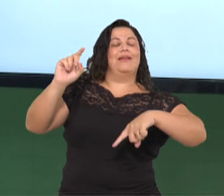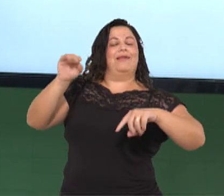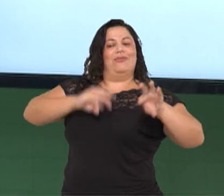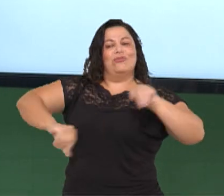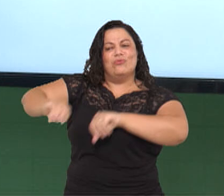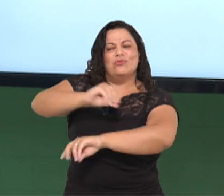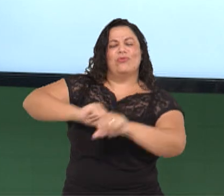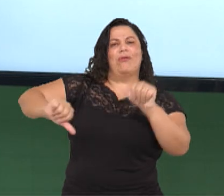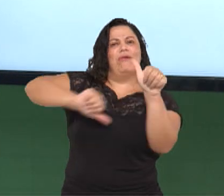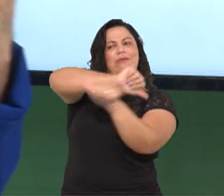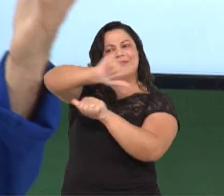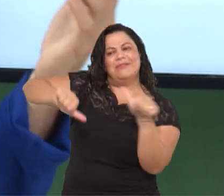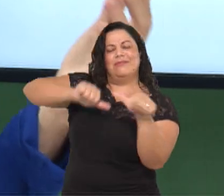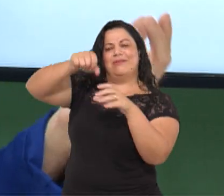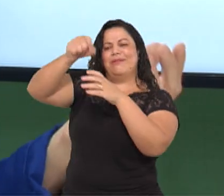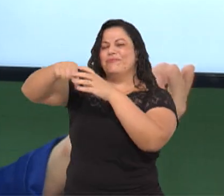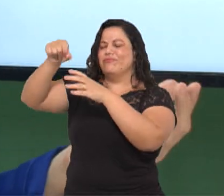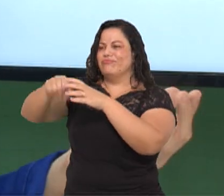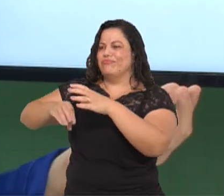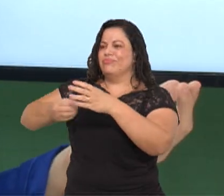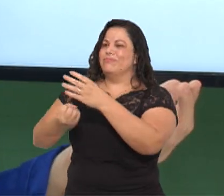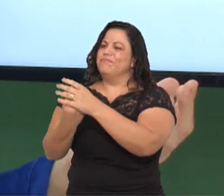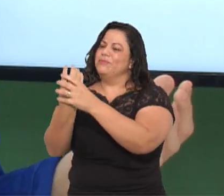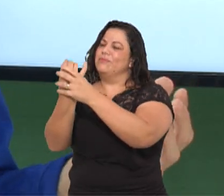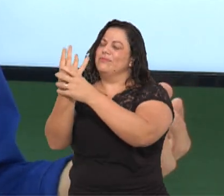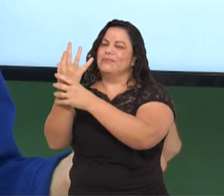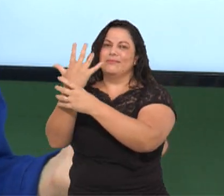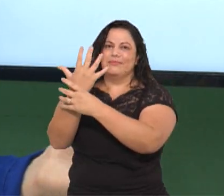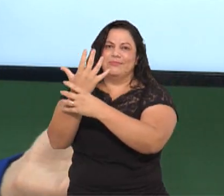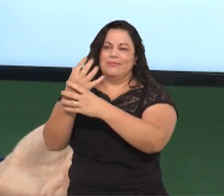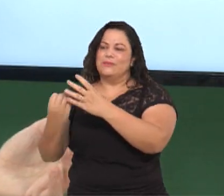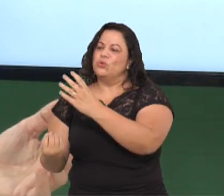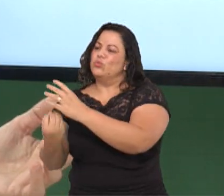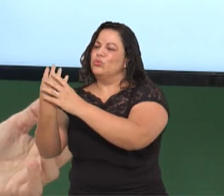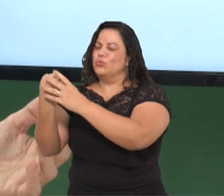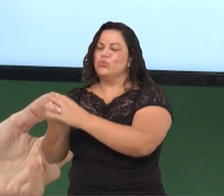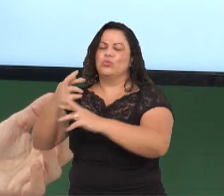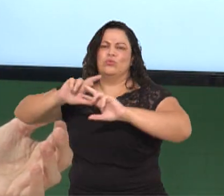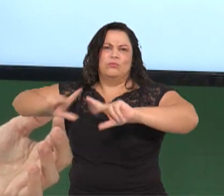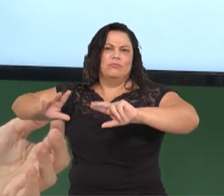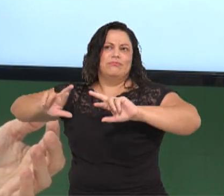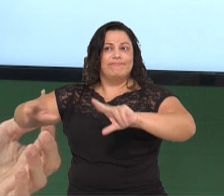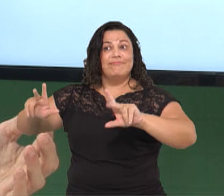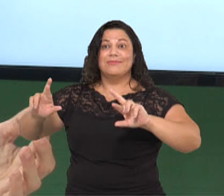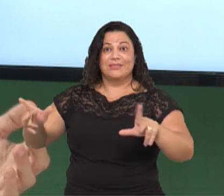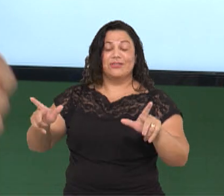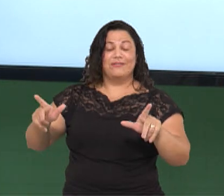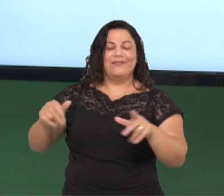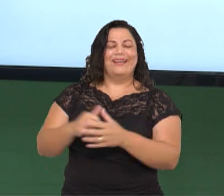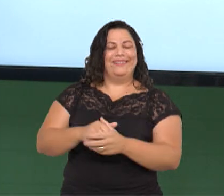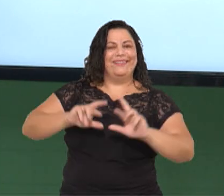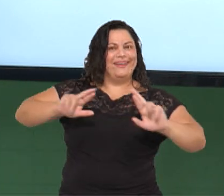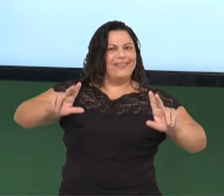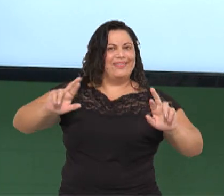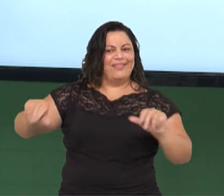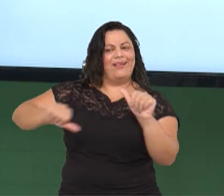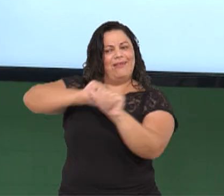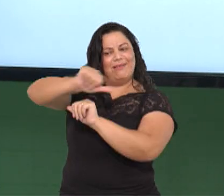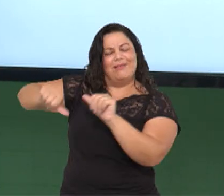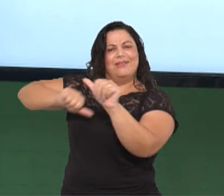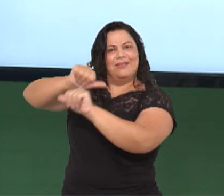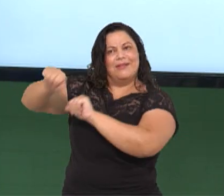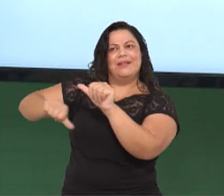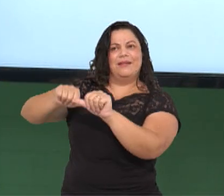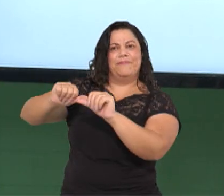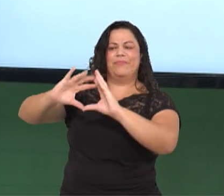espécies vegetais, uma espécie usa um nutriente, outra espécie pode usar um outro nutriente. E de tanto usar, esse